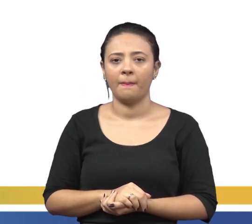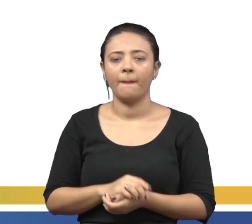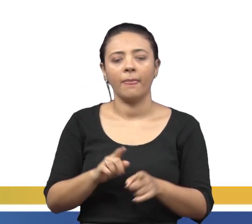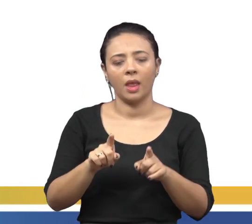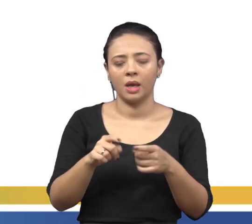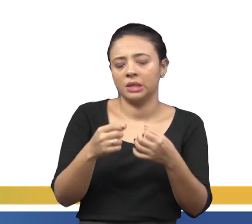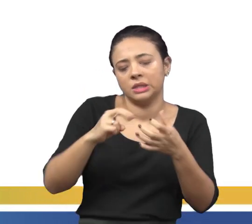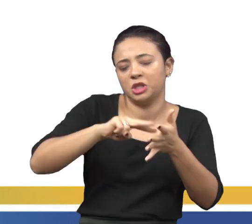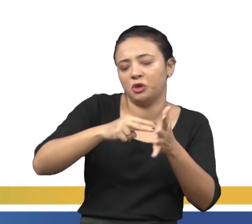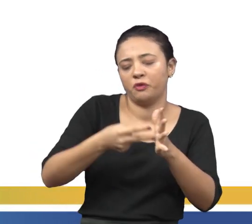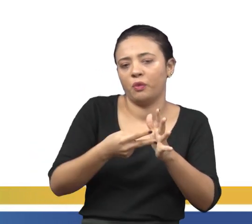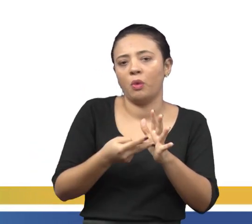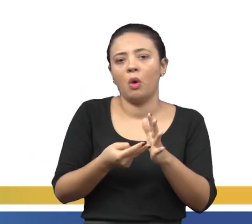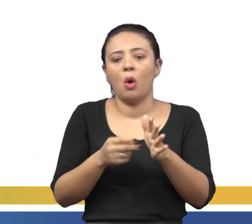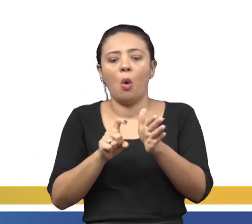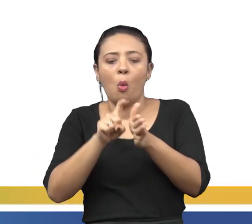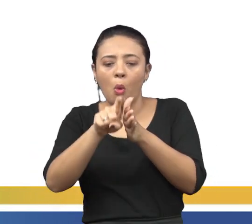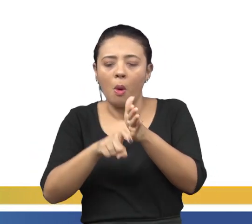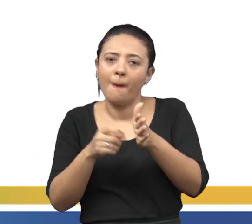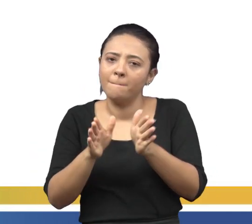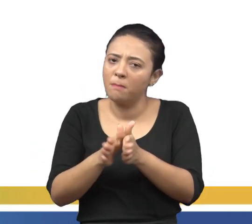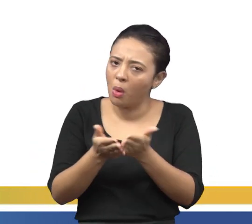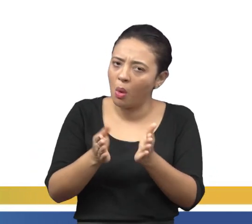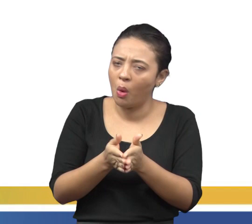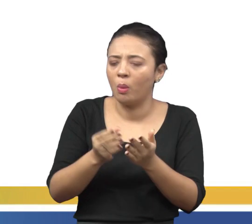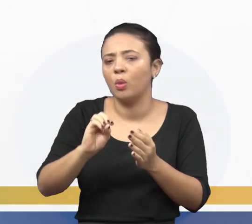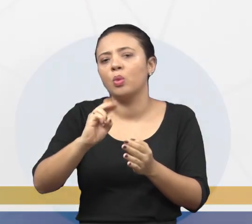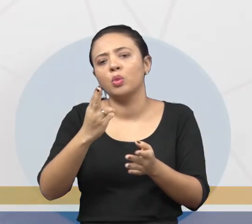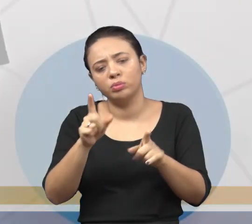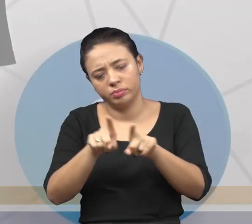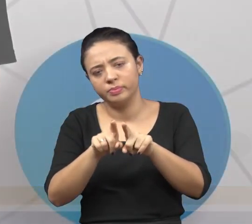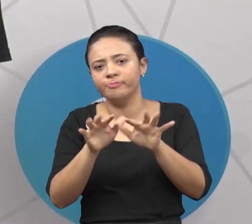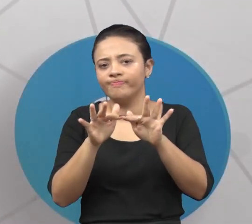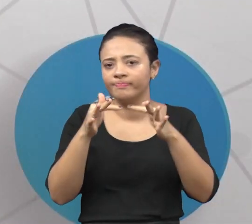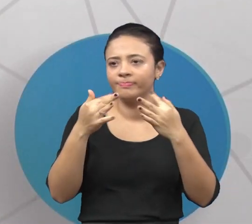ou subsistência ou familiar, tá?